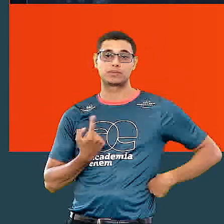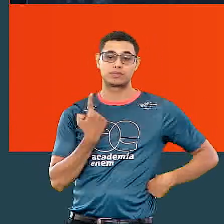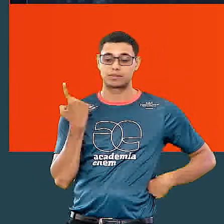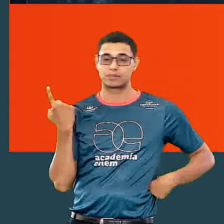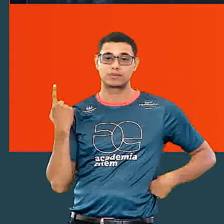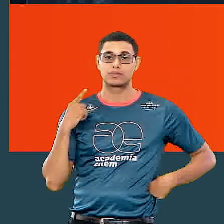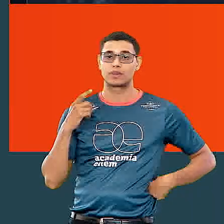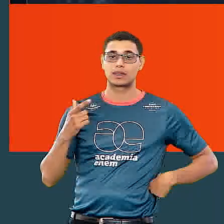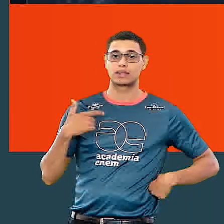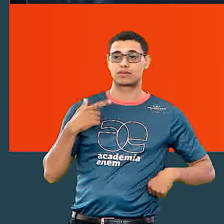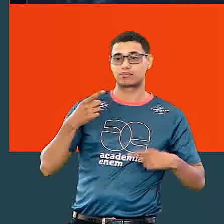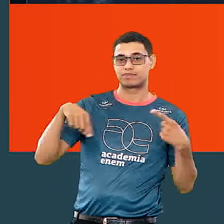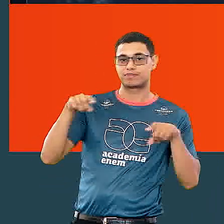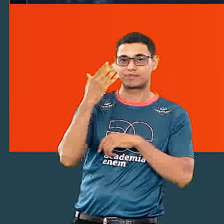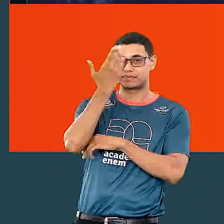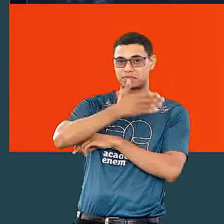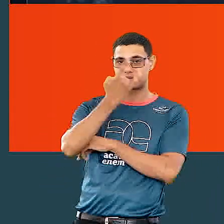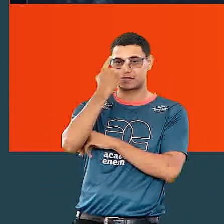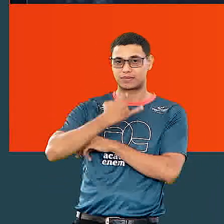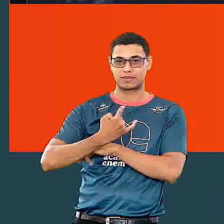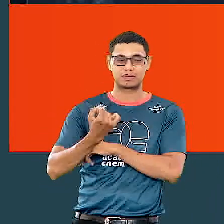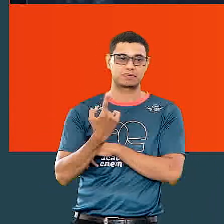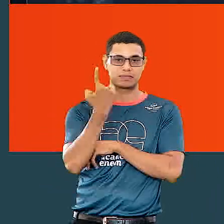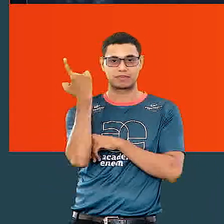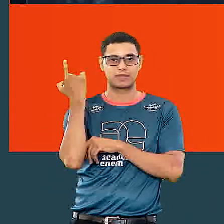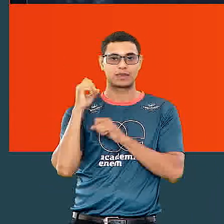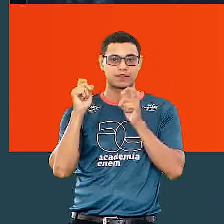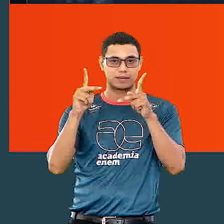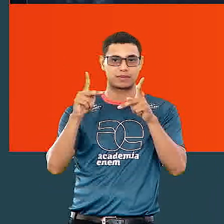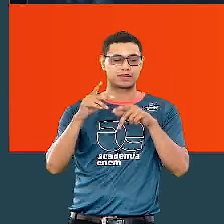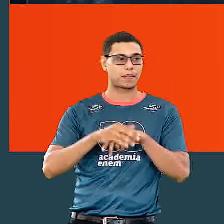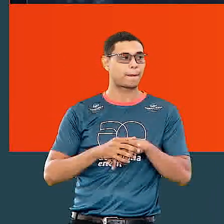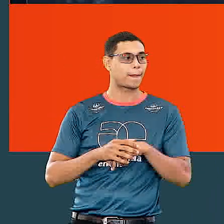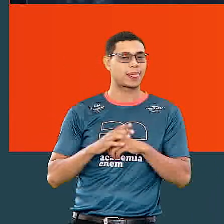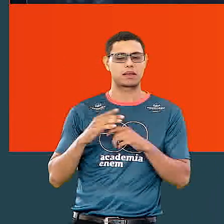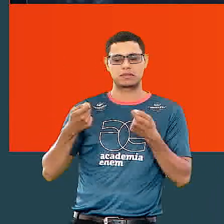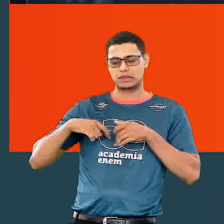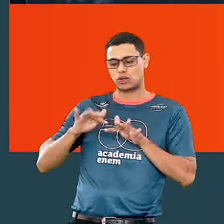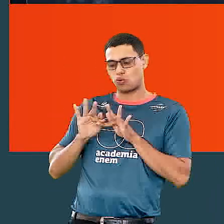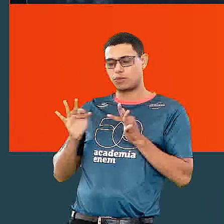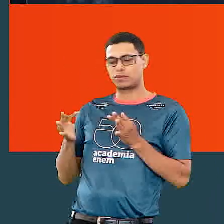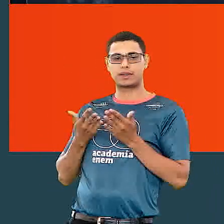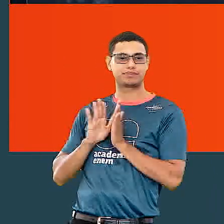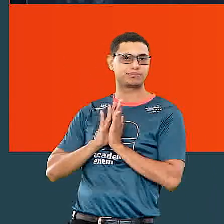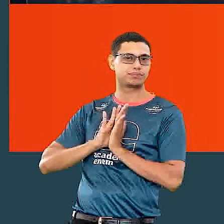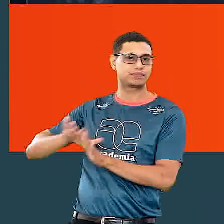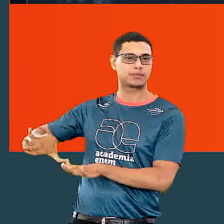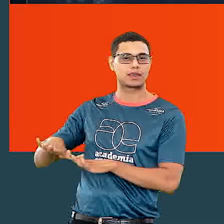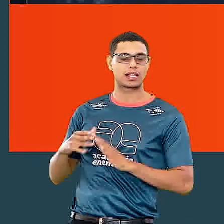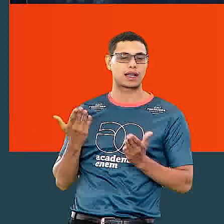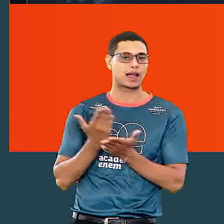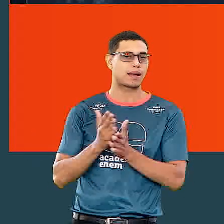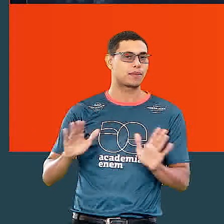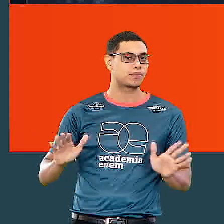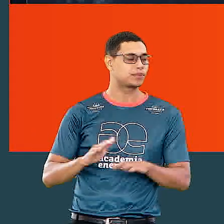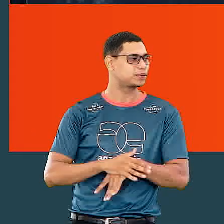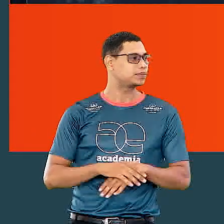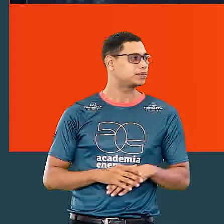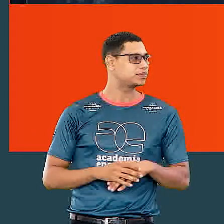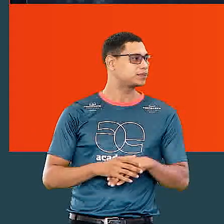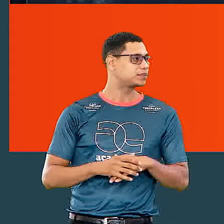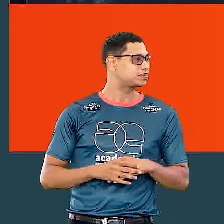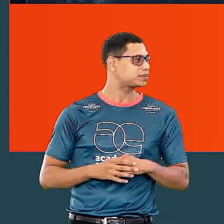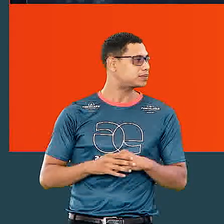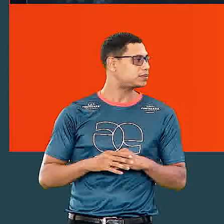não viu o que eu faço? Né? É isso. Tem que acabar a humildade quando você passar. Tem que acabar a humildade. Bora.